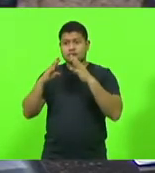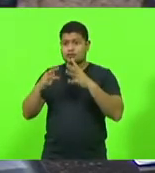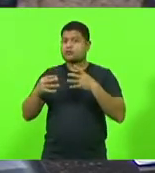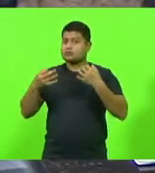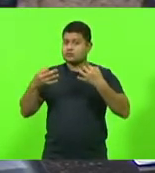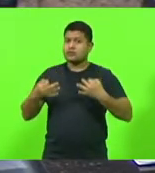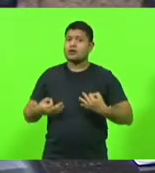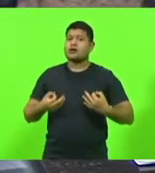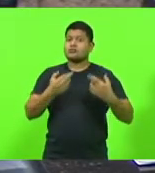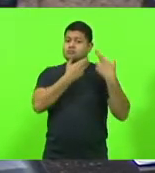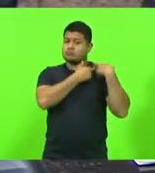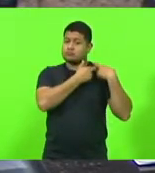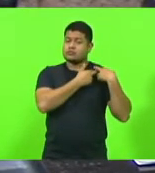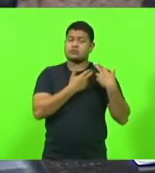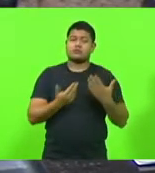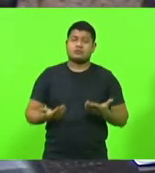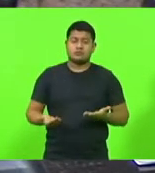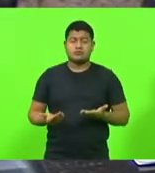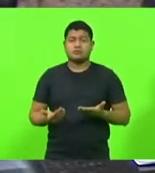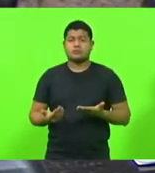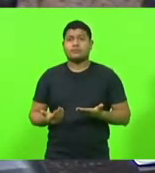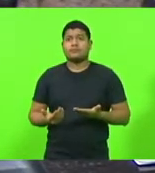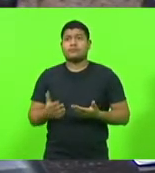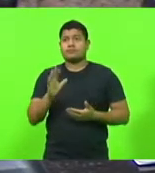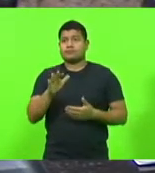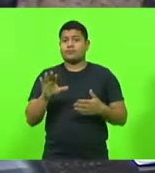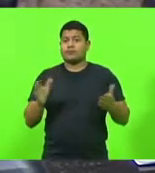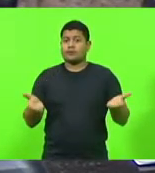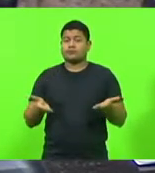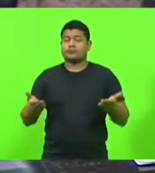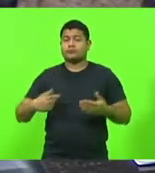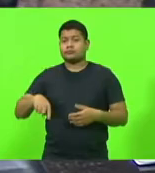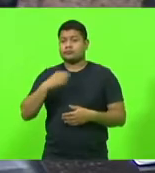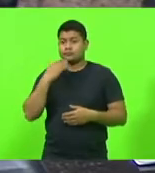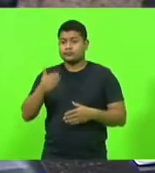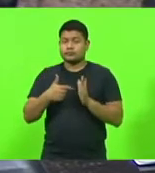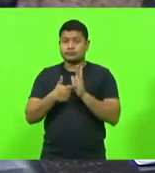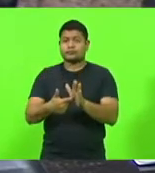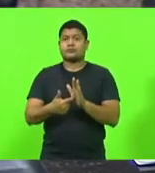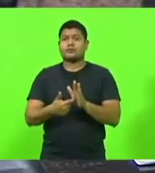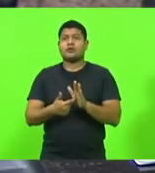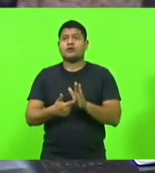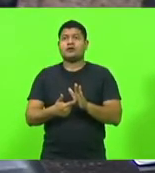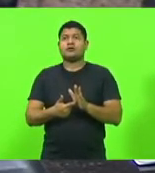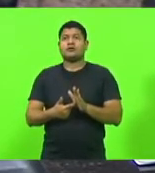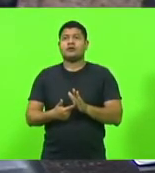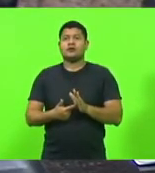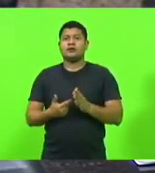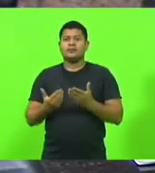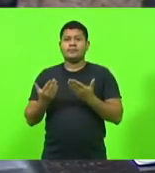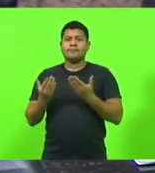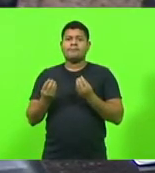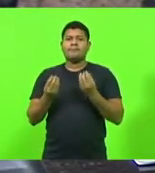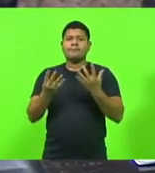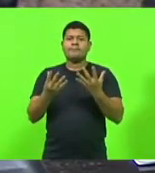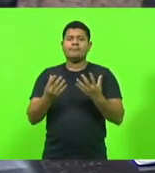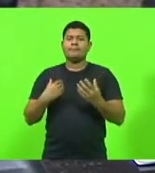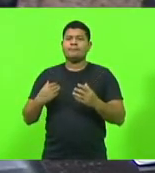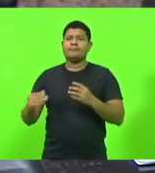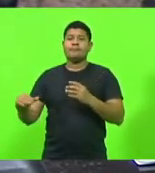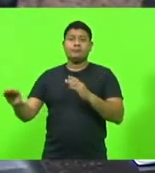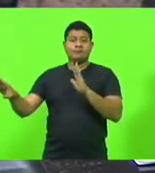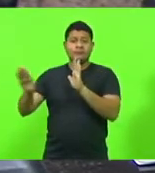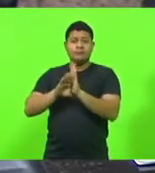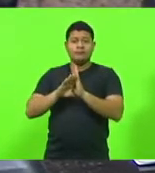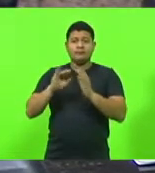responsabilidade. Agora, a gente também está fazendo aqui um pedido de indicação para que nos traga qual é